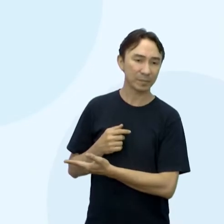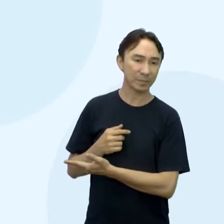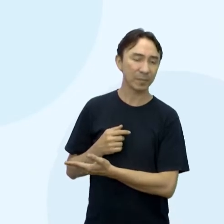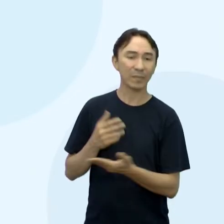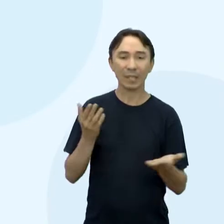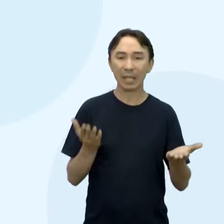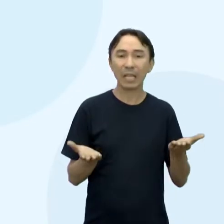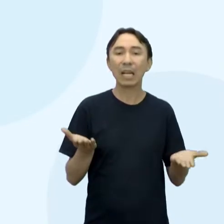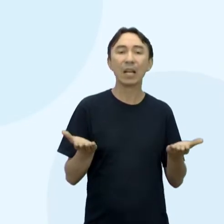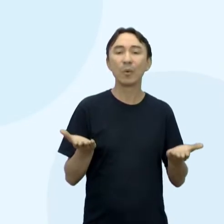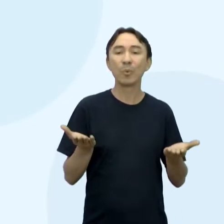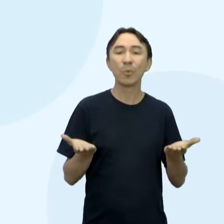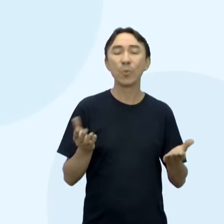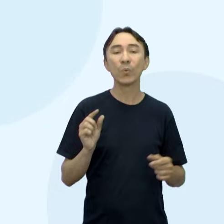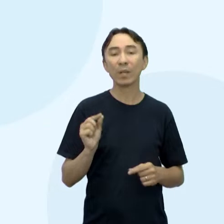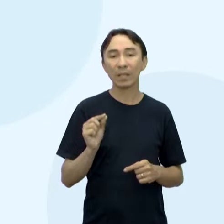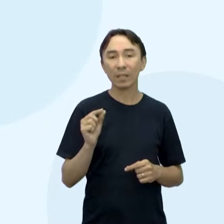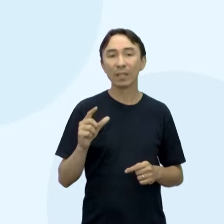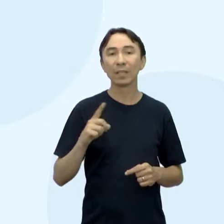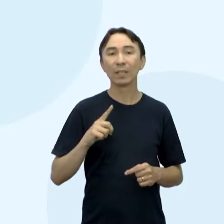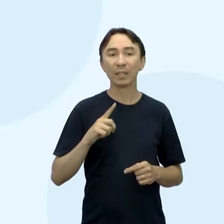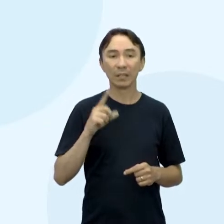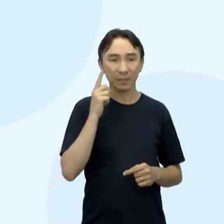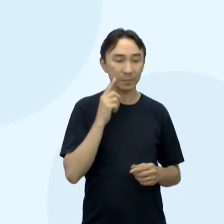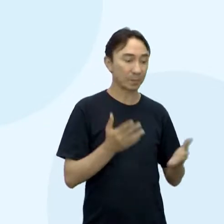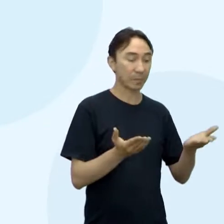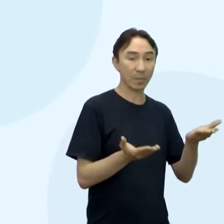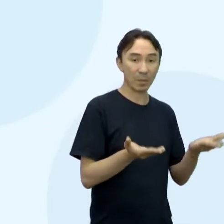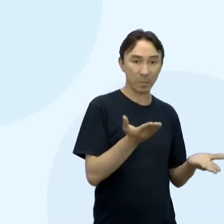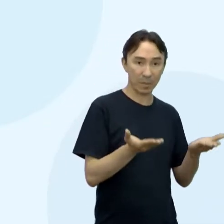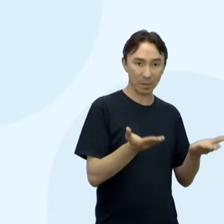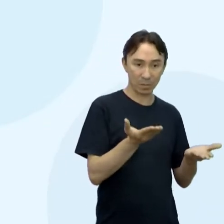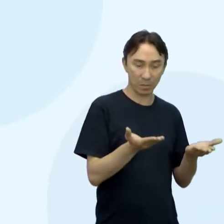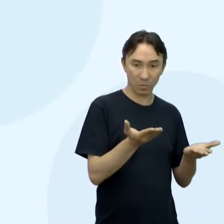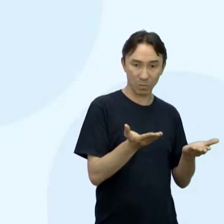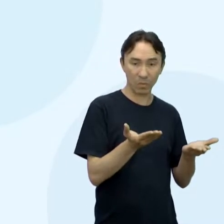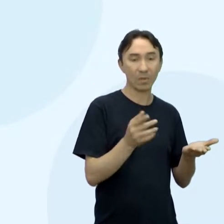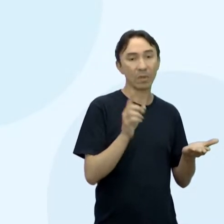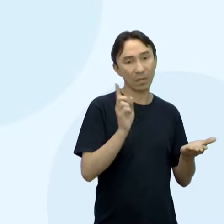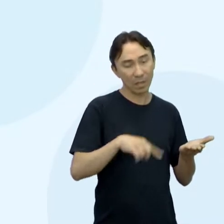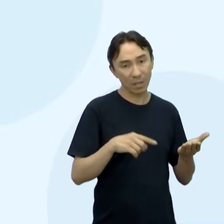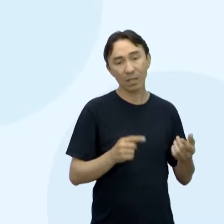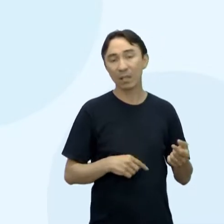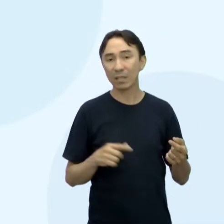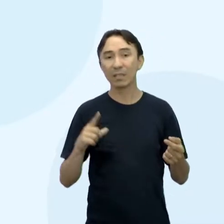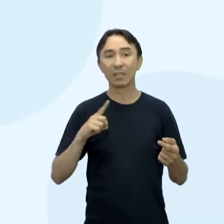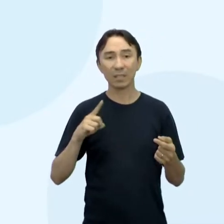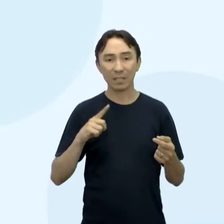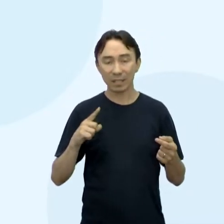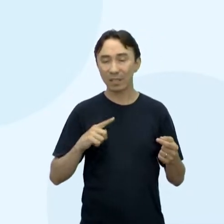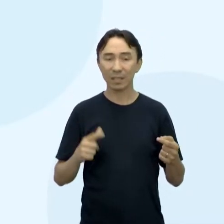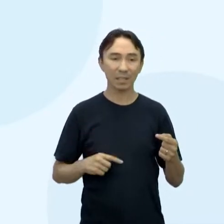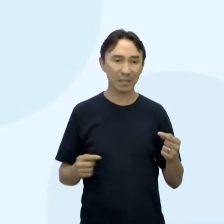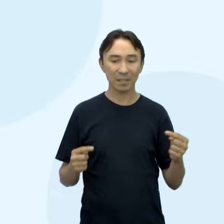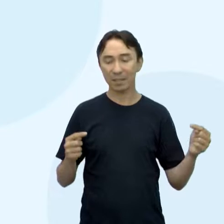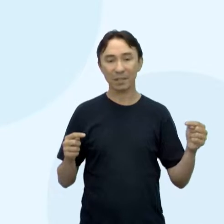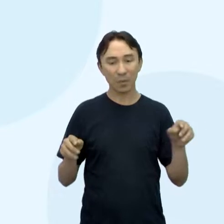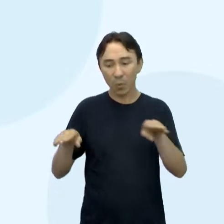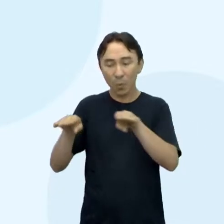equilíbrio? Quer dizer o quê? Que o peso está se igualando com a força elástica,